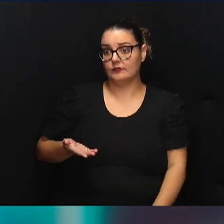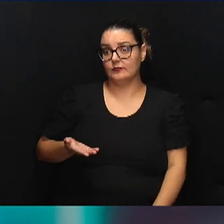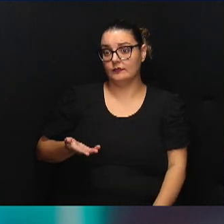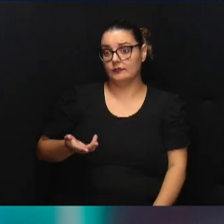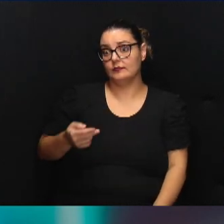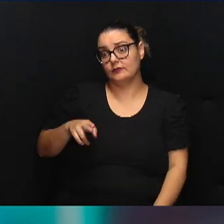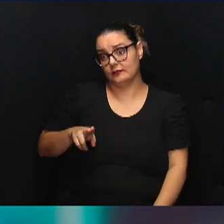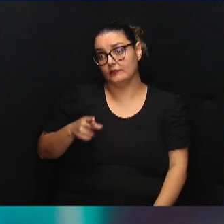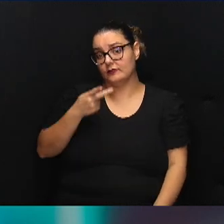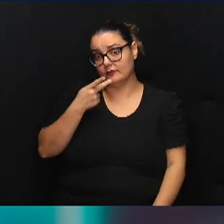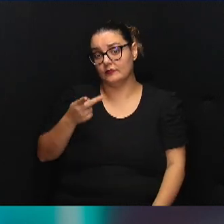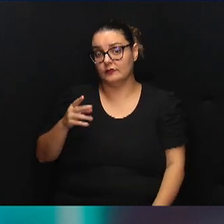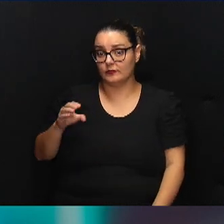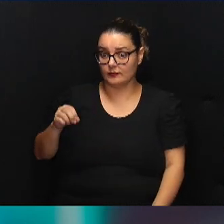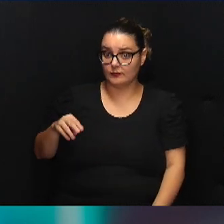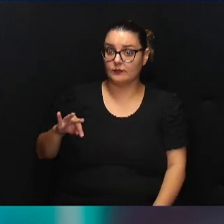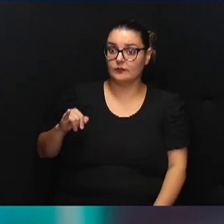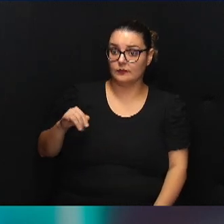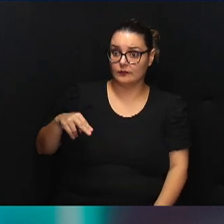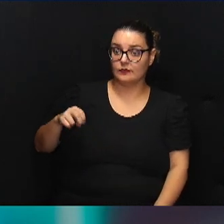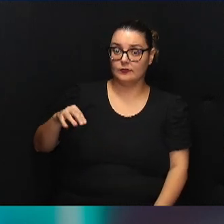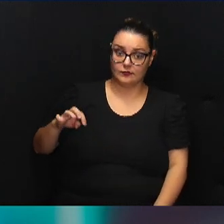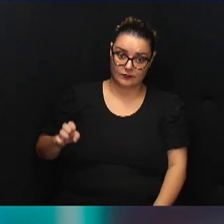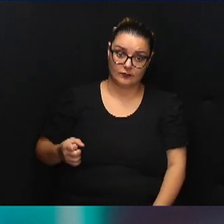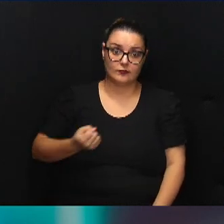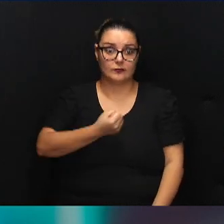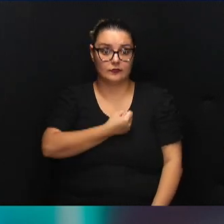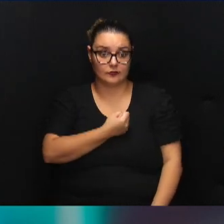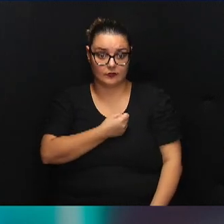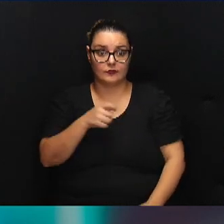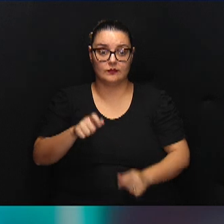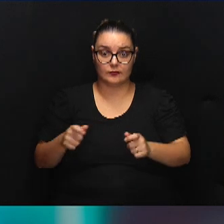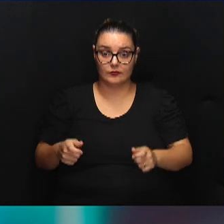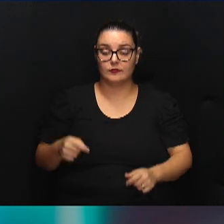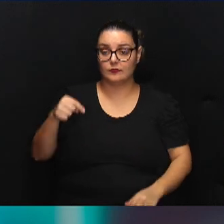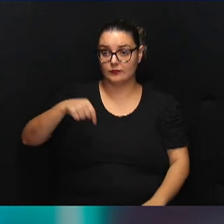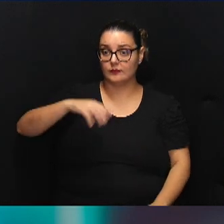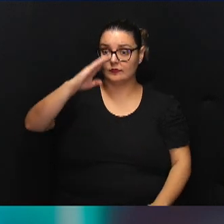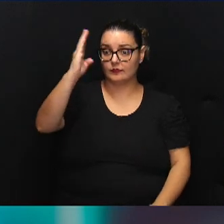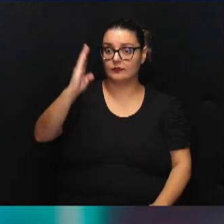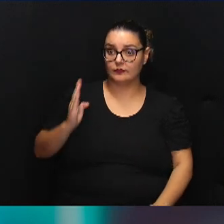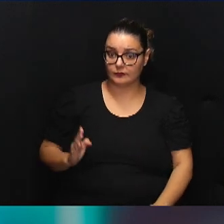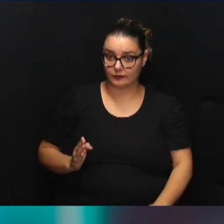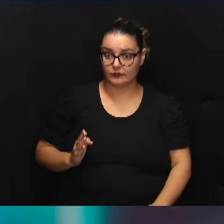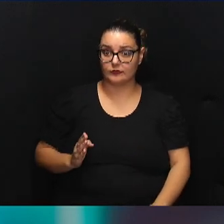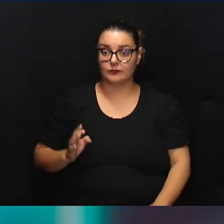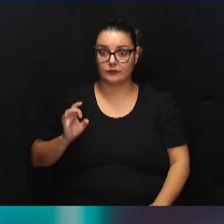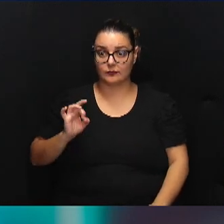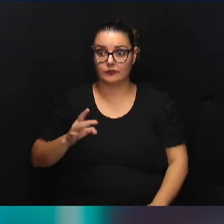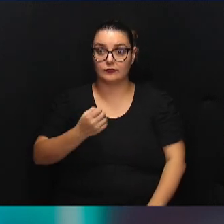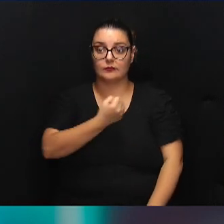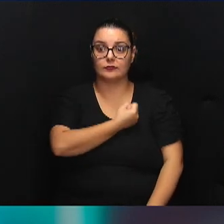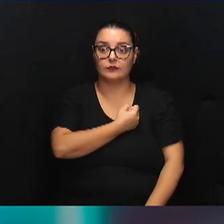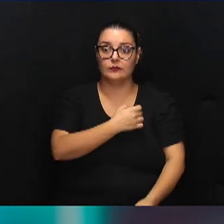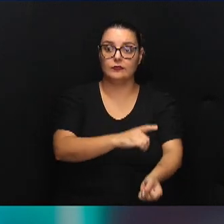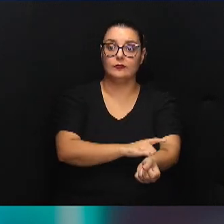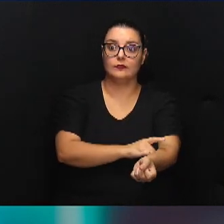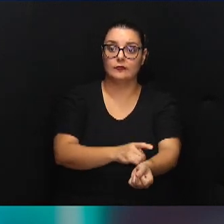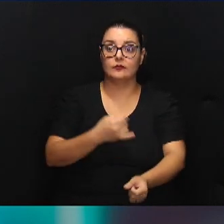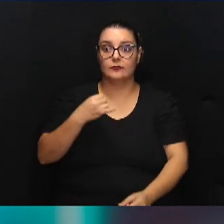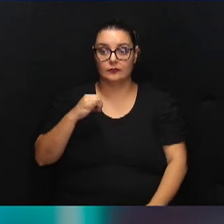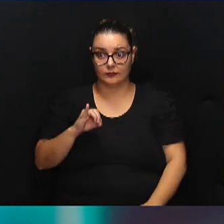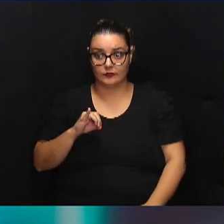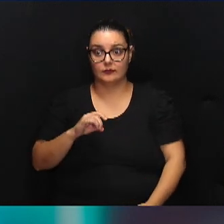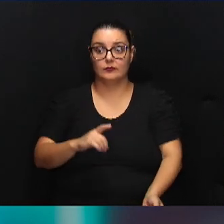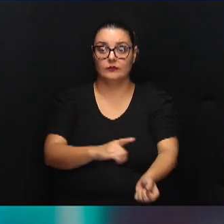dizer, um continente, em número de pessoas. E vale ressaltar que no Brasil, só pelo número de diabetes, se o